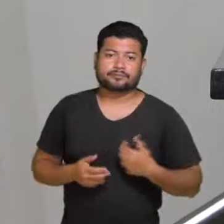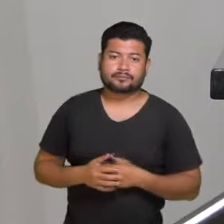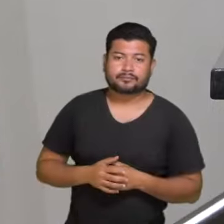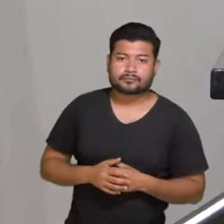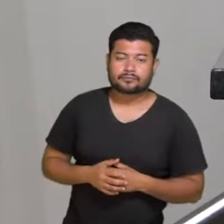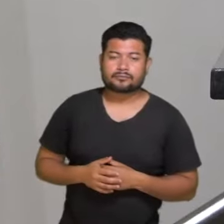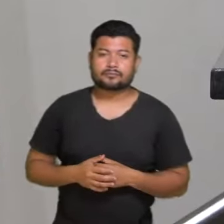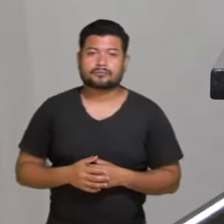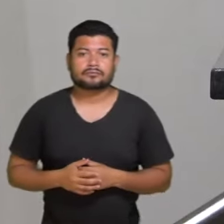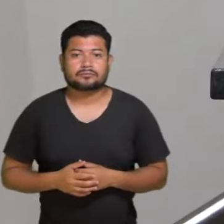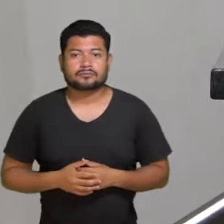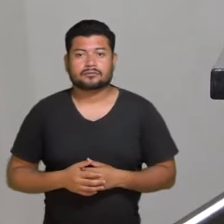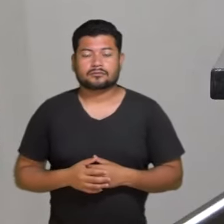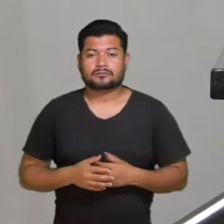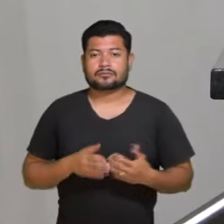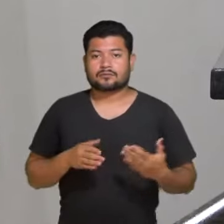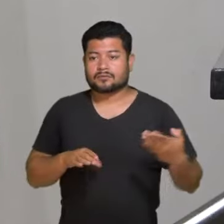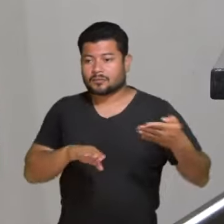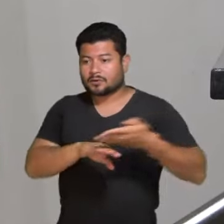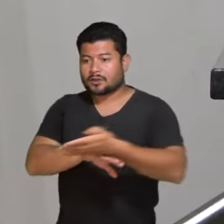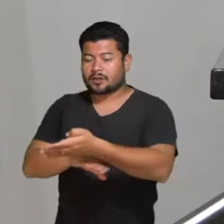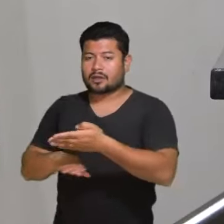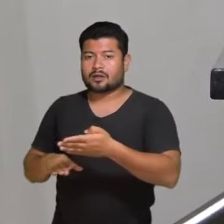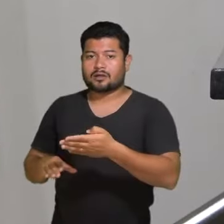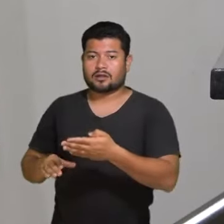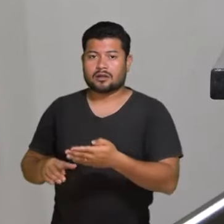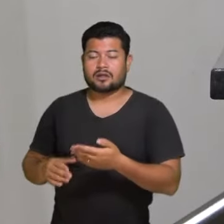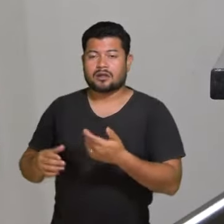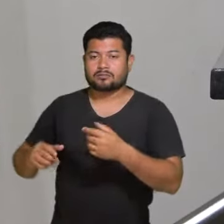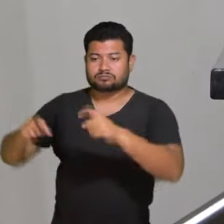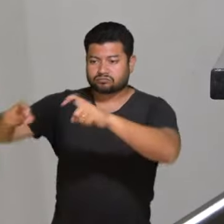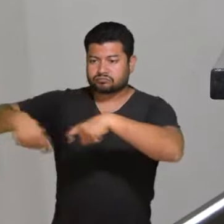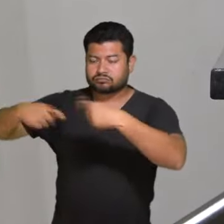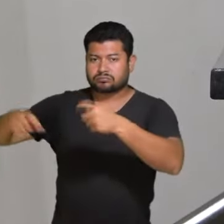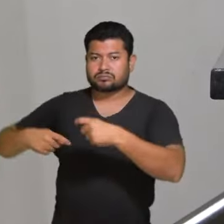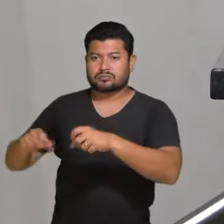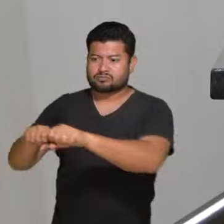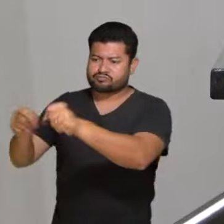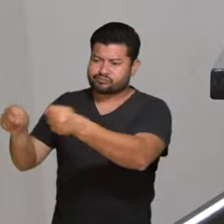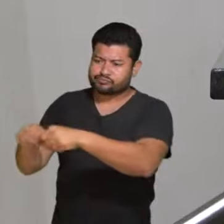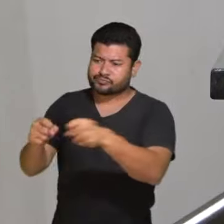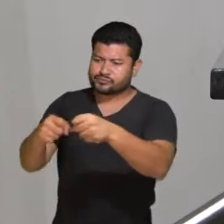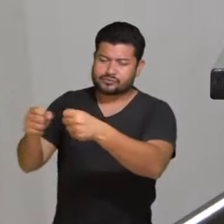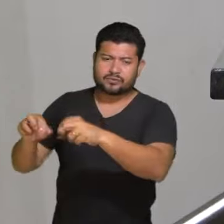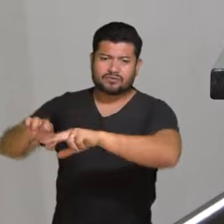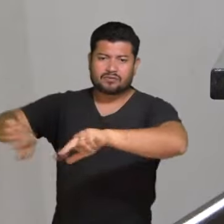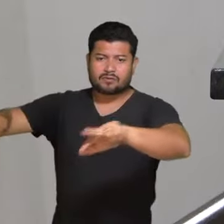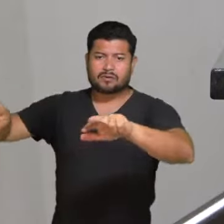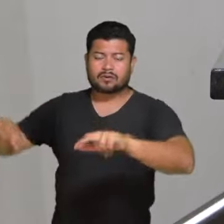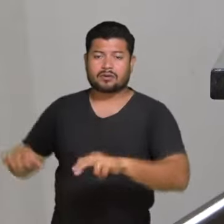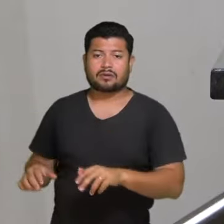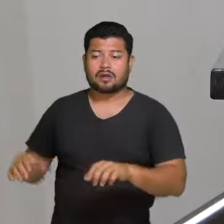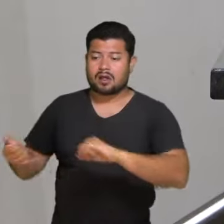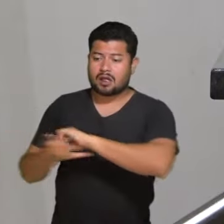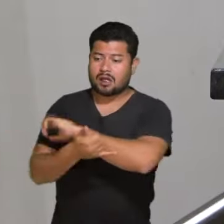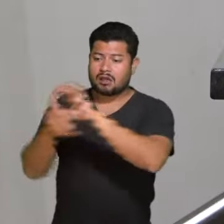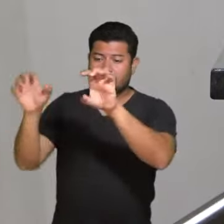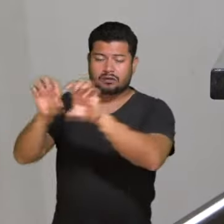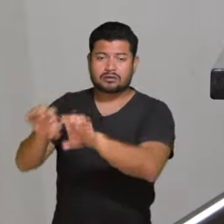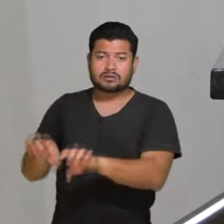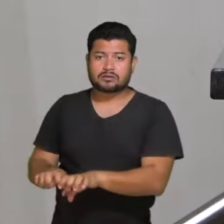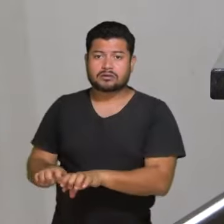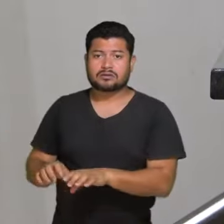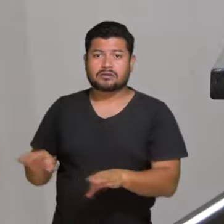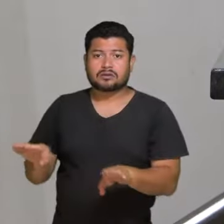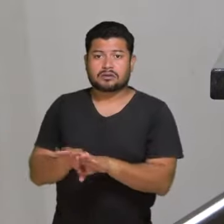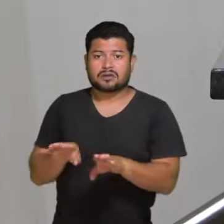ilegais a propriedades rurais, destruição de plantações, infraestrutura, além de